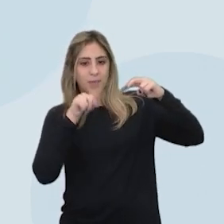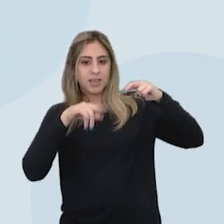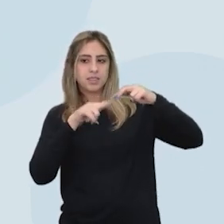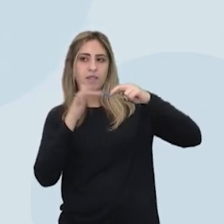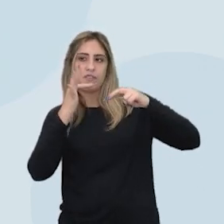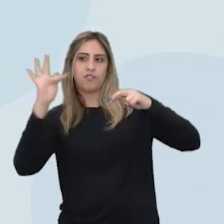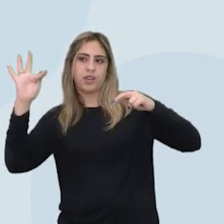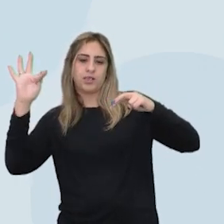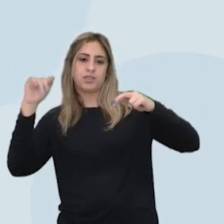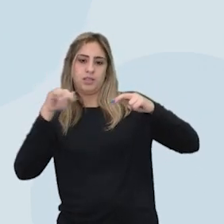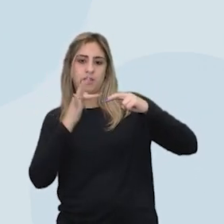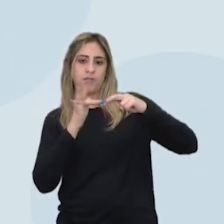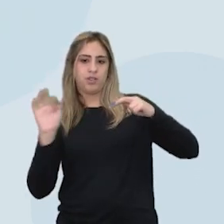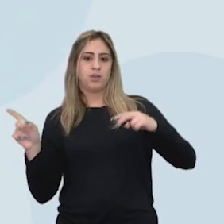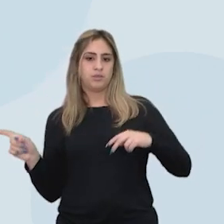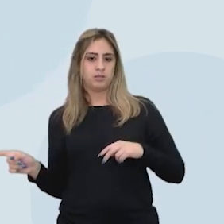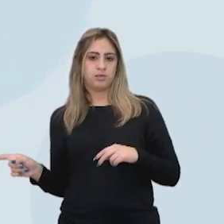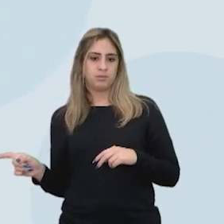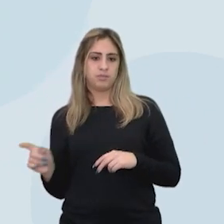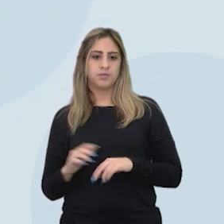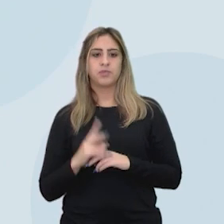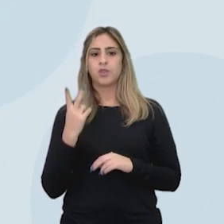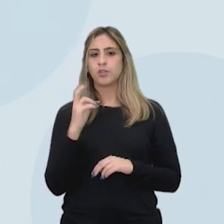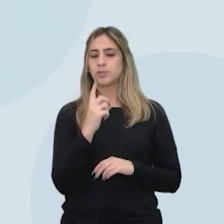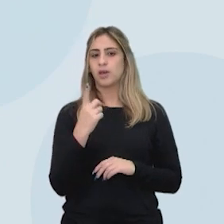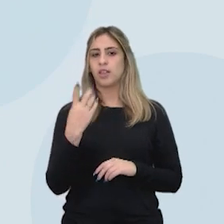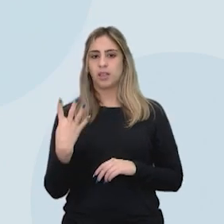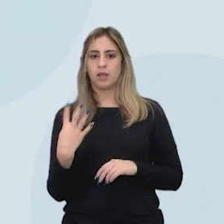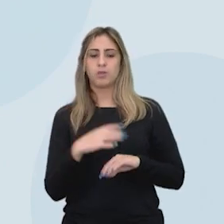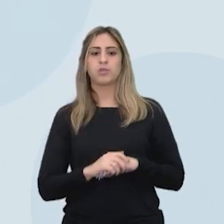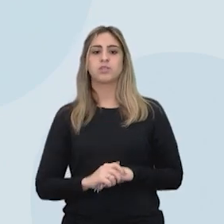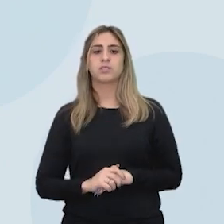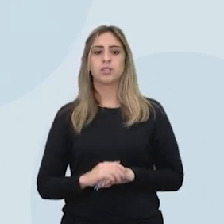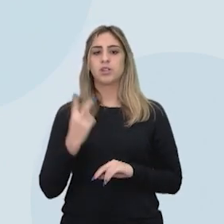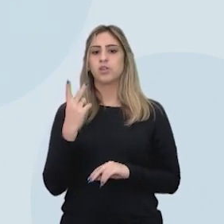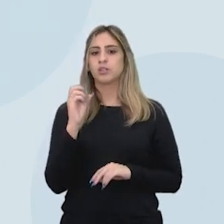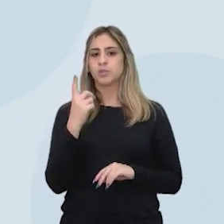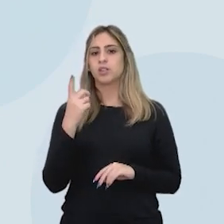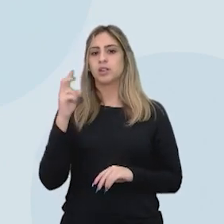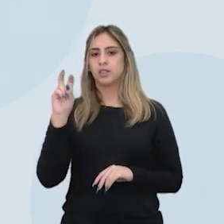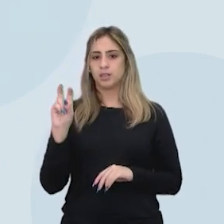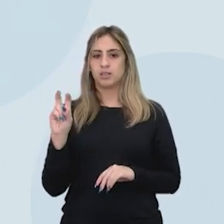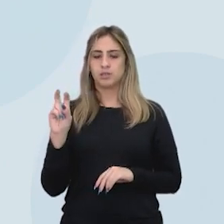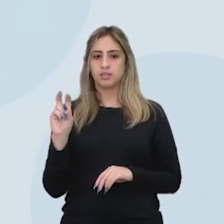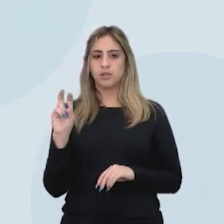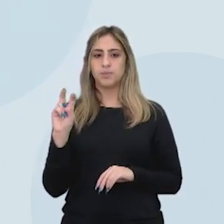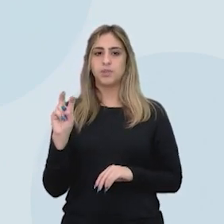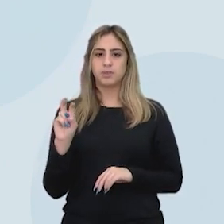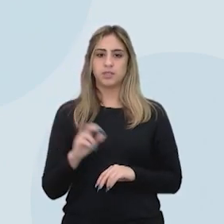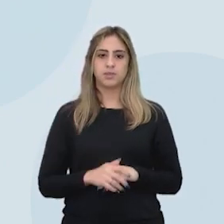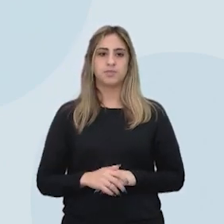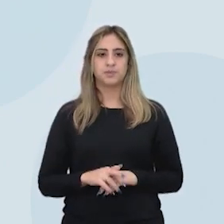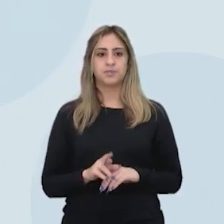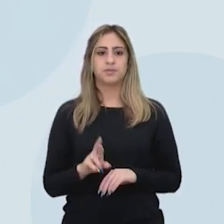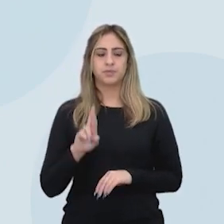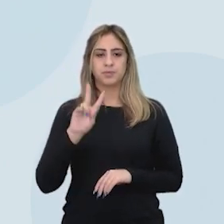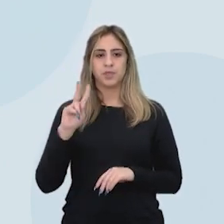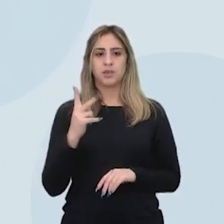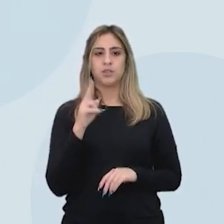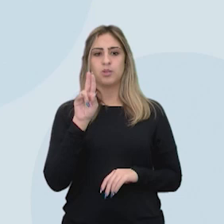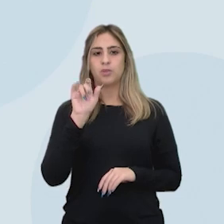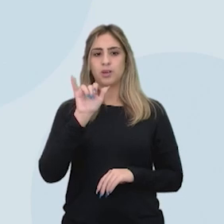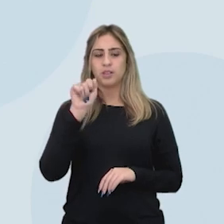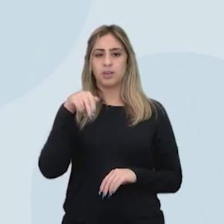entendi. Itália é França, né? Tá ali, em 2014. Pois em 2015 você fez o Huayna Potosí.